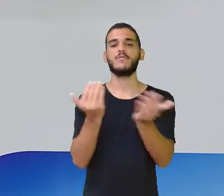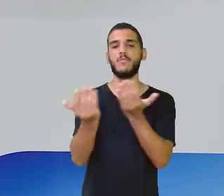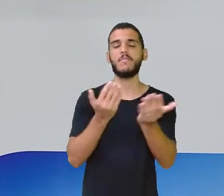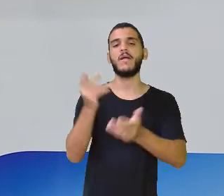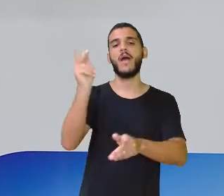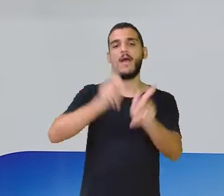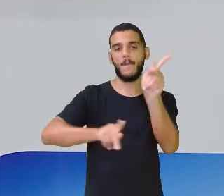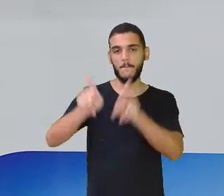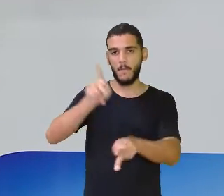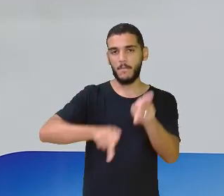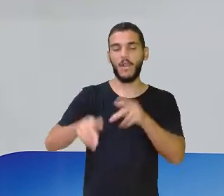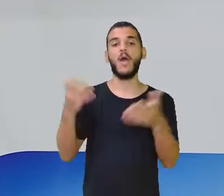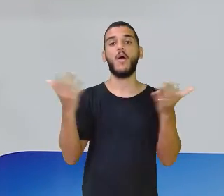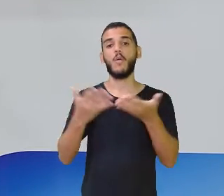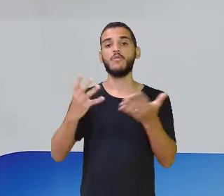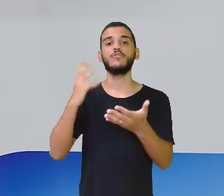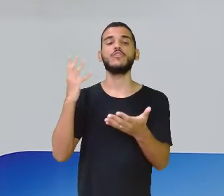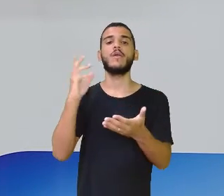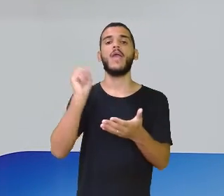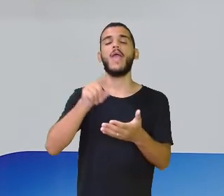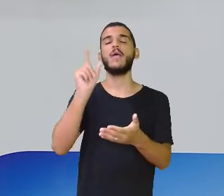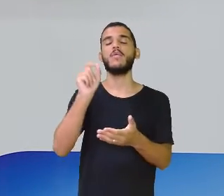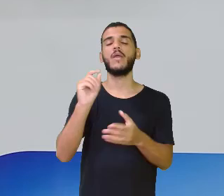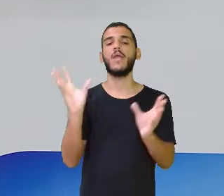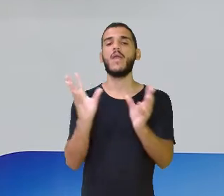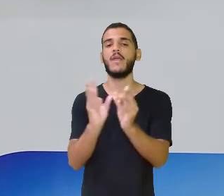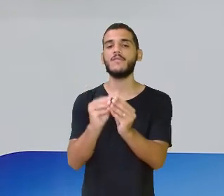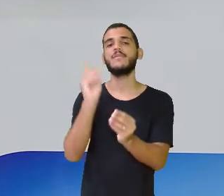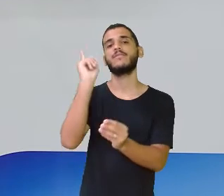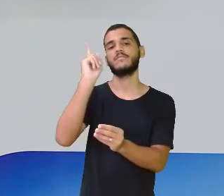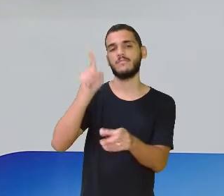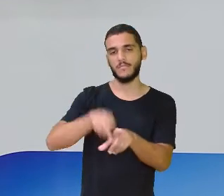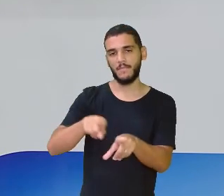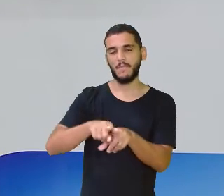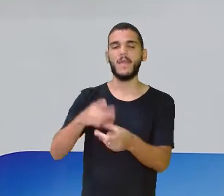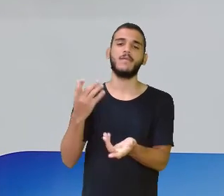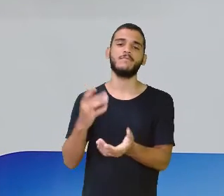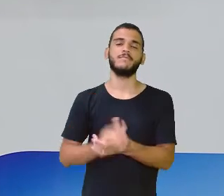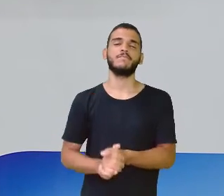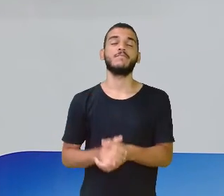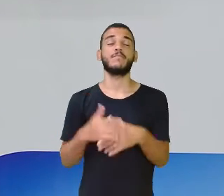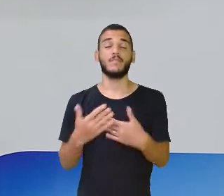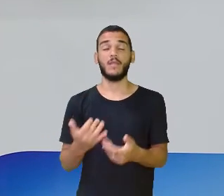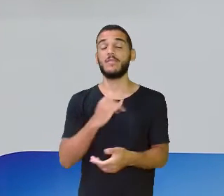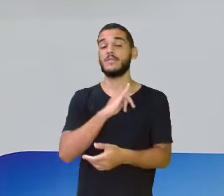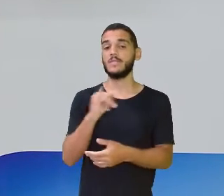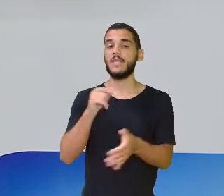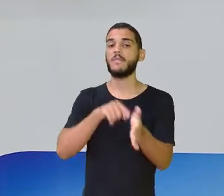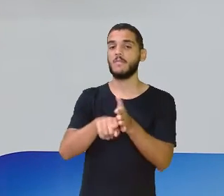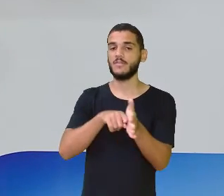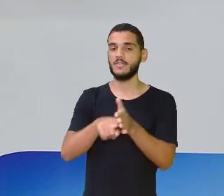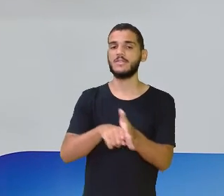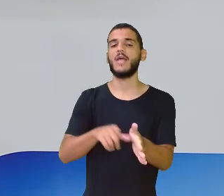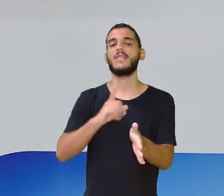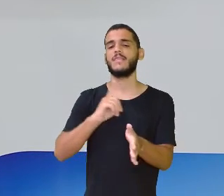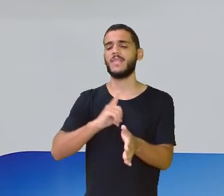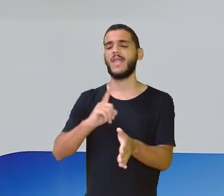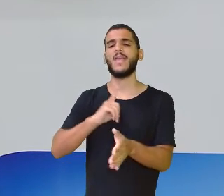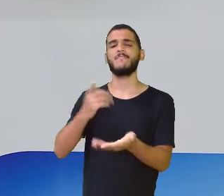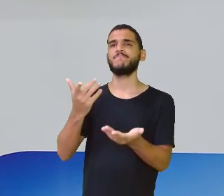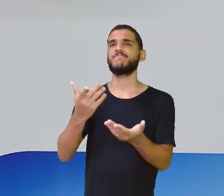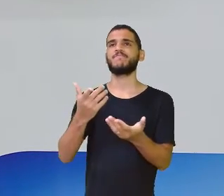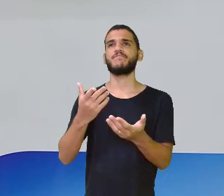você pesquisar conto popular ou conto tradicional, você vai encontrar as mesmas definições, os